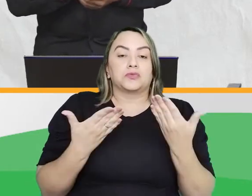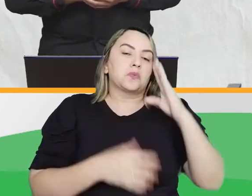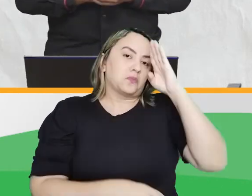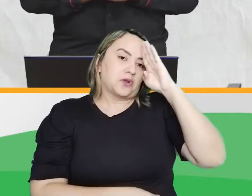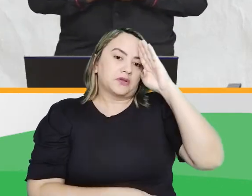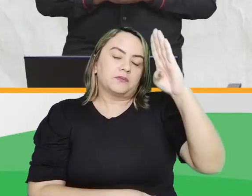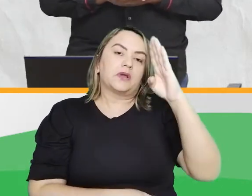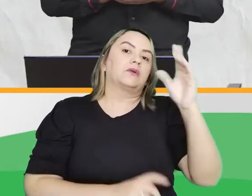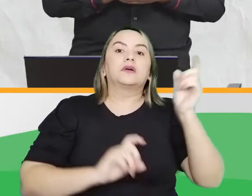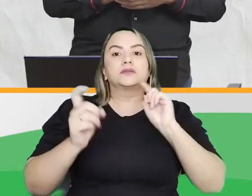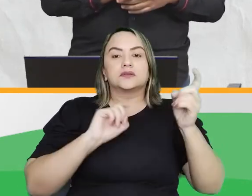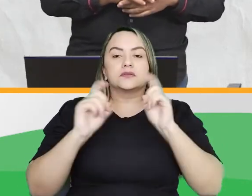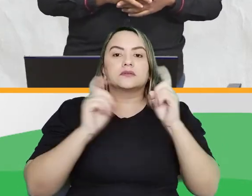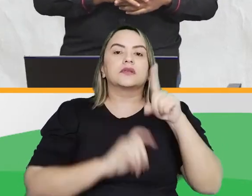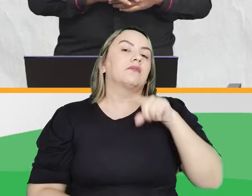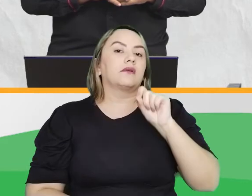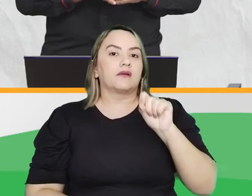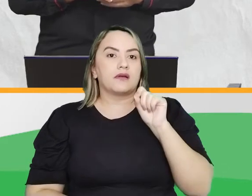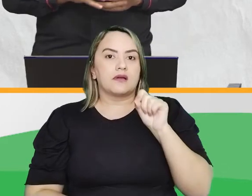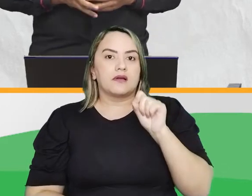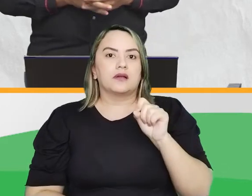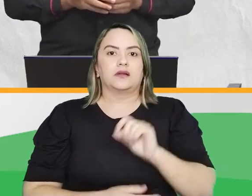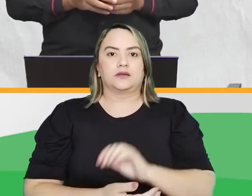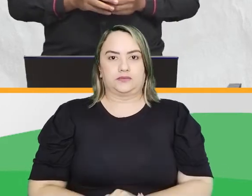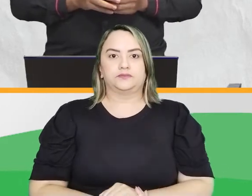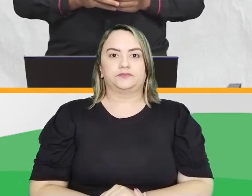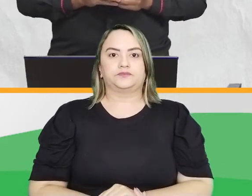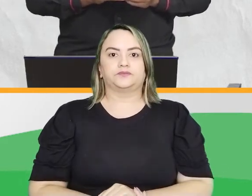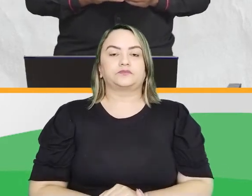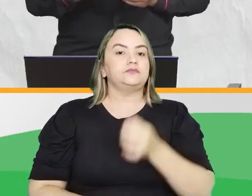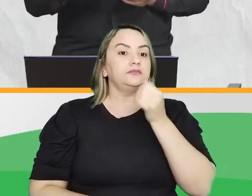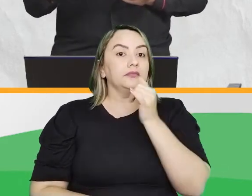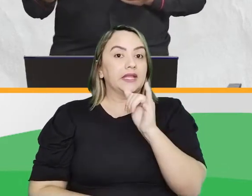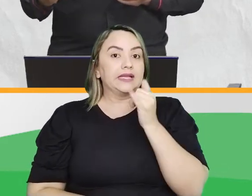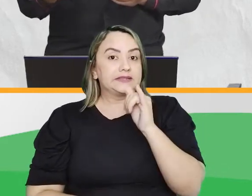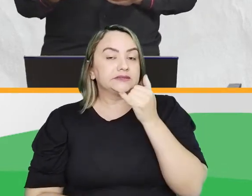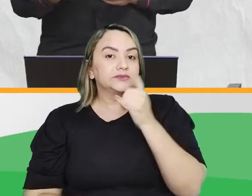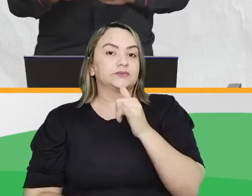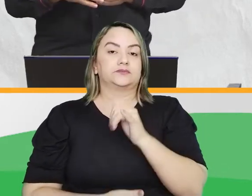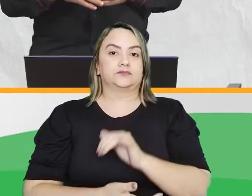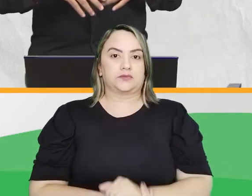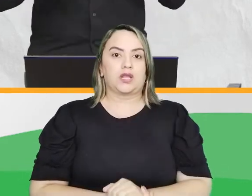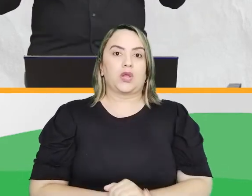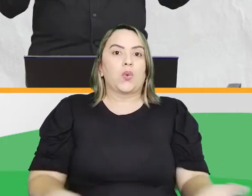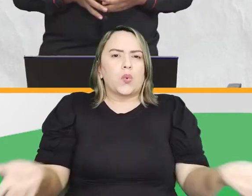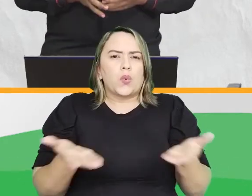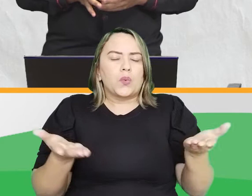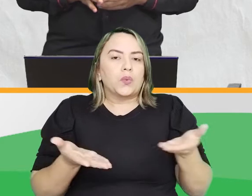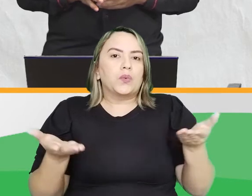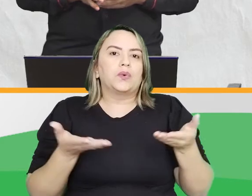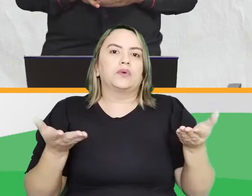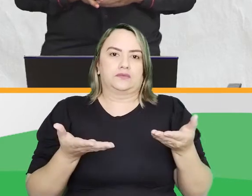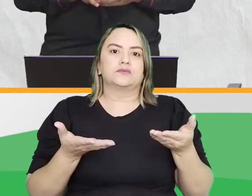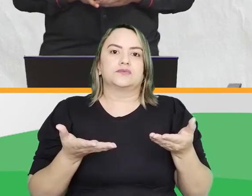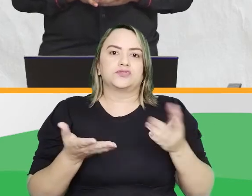principais da aula de hoje é discutir sobre energia elétrica. Então, diversas são as aplicações, né? Hoje a